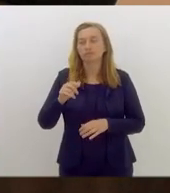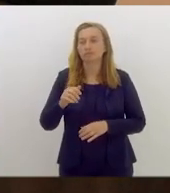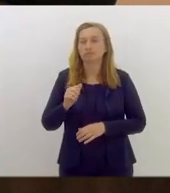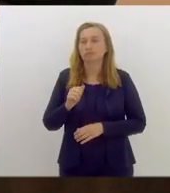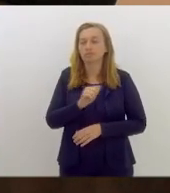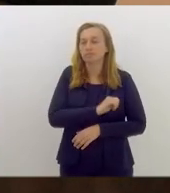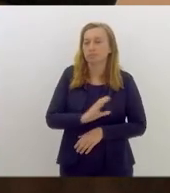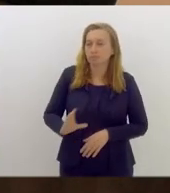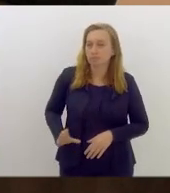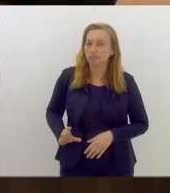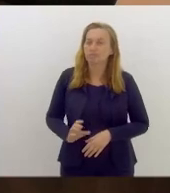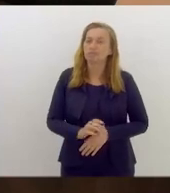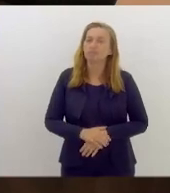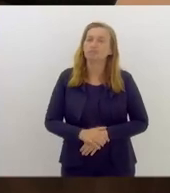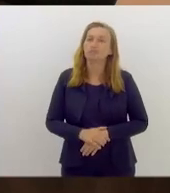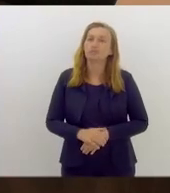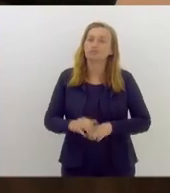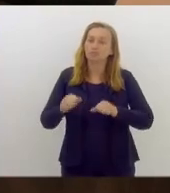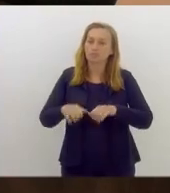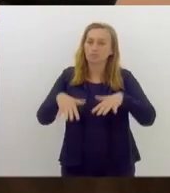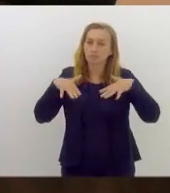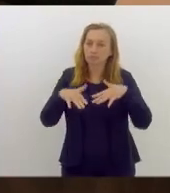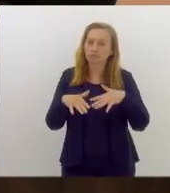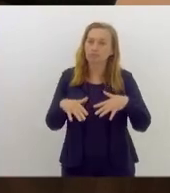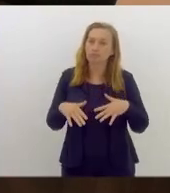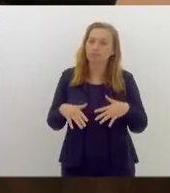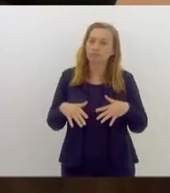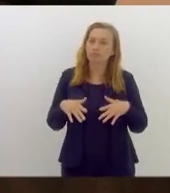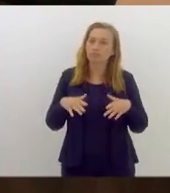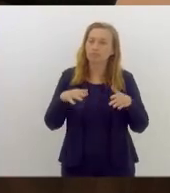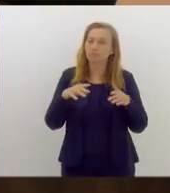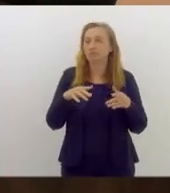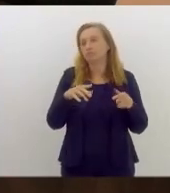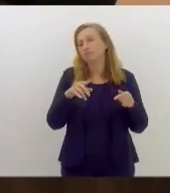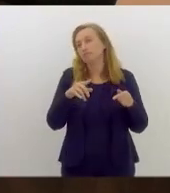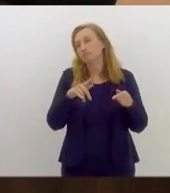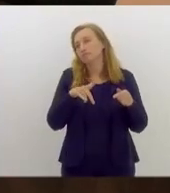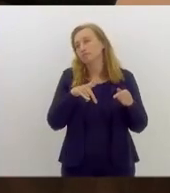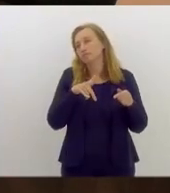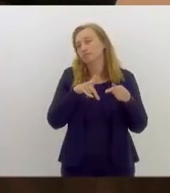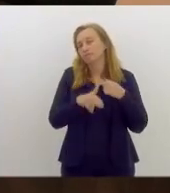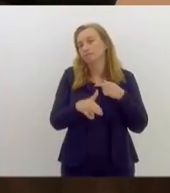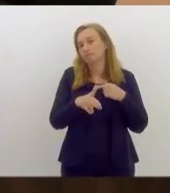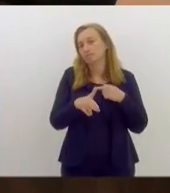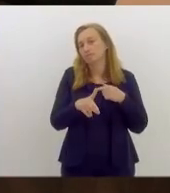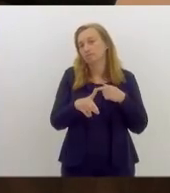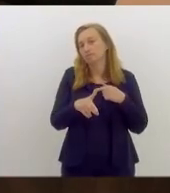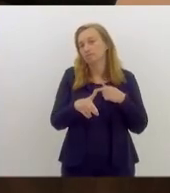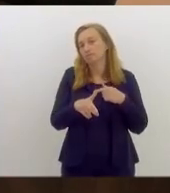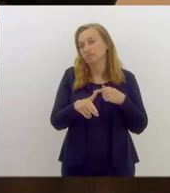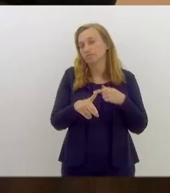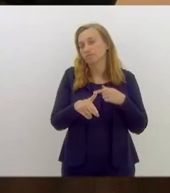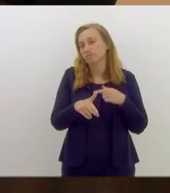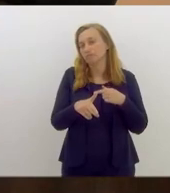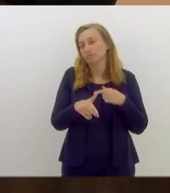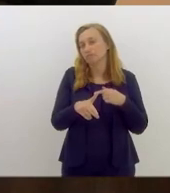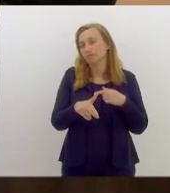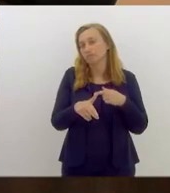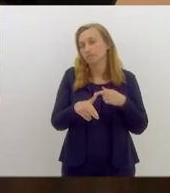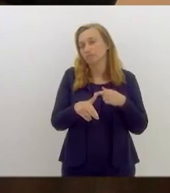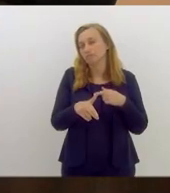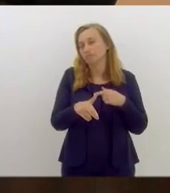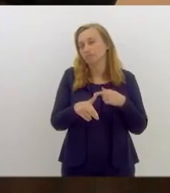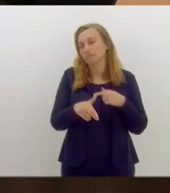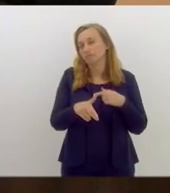no plenário aqui, na tribuna, sobre esses cortes criminosos e cruéis, cometidos, inclusive, de